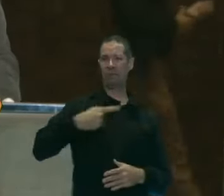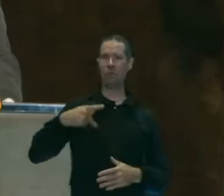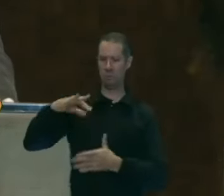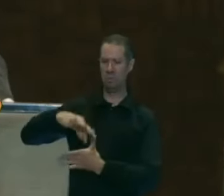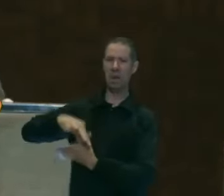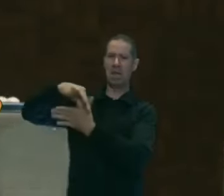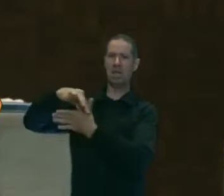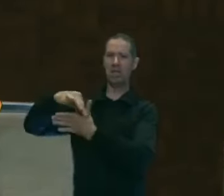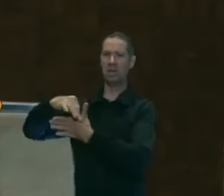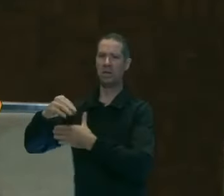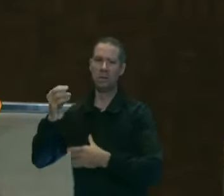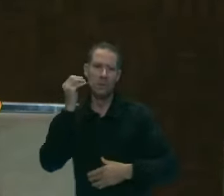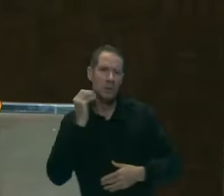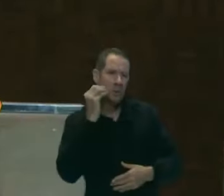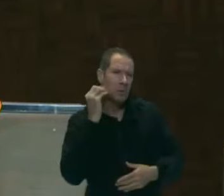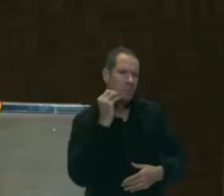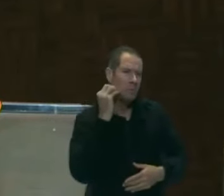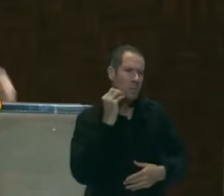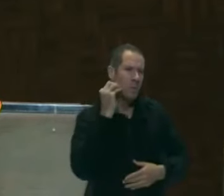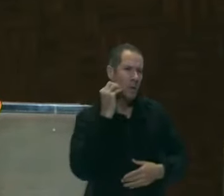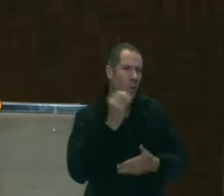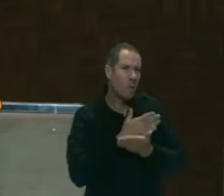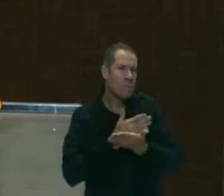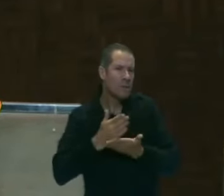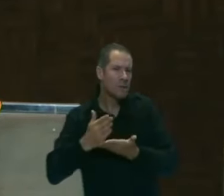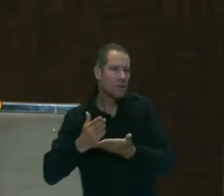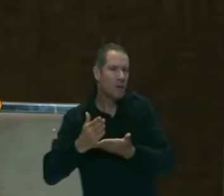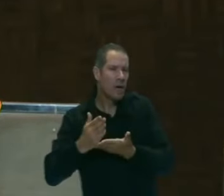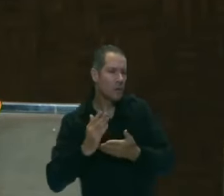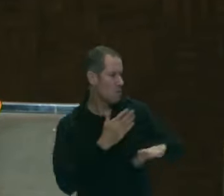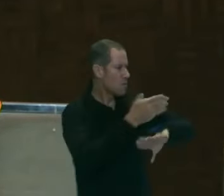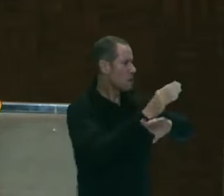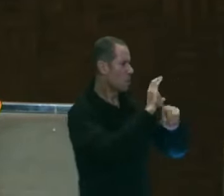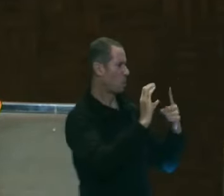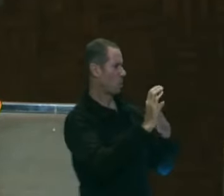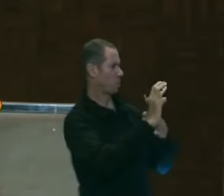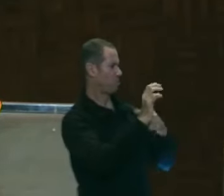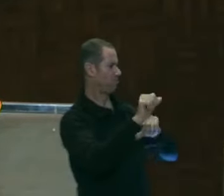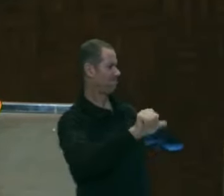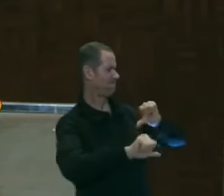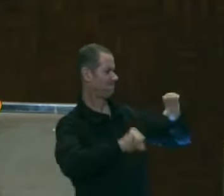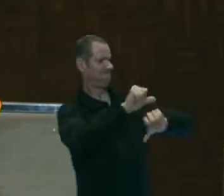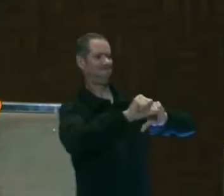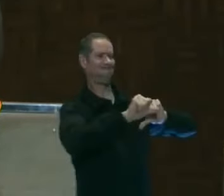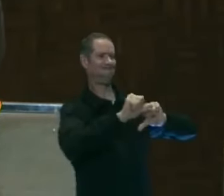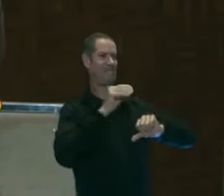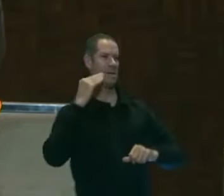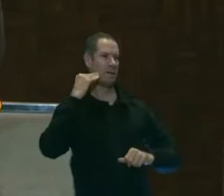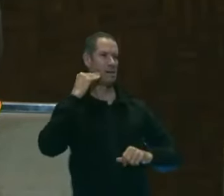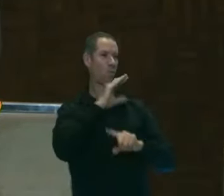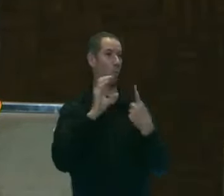que beberam dessas águas começaram a vir para o culto e tentar desmistificar o culto.